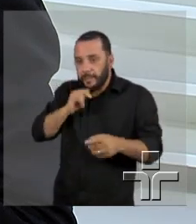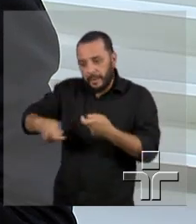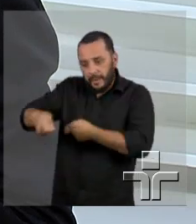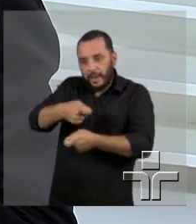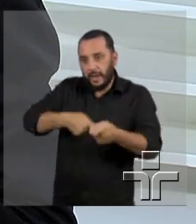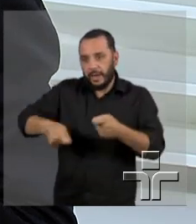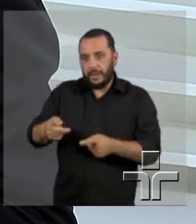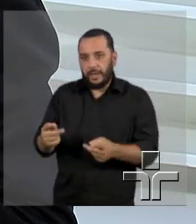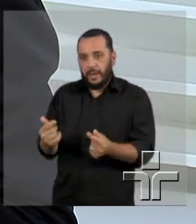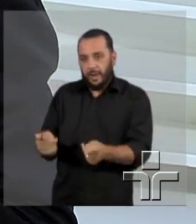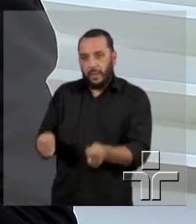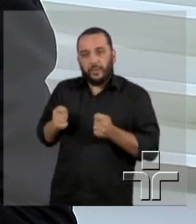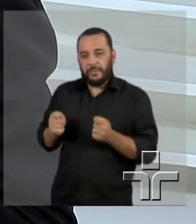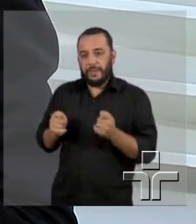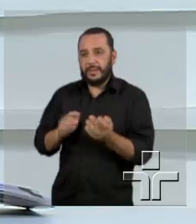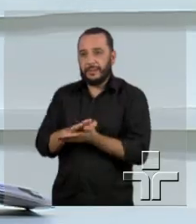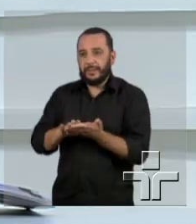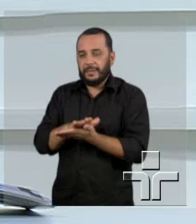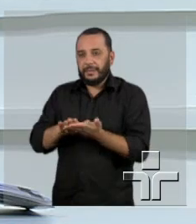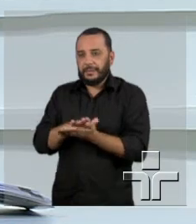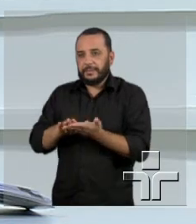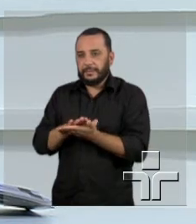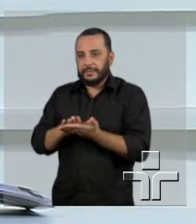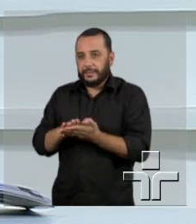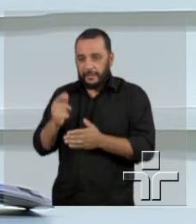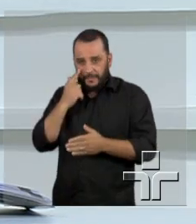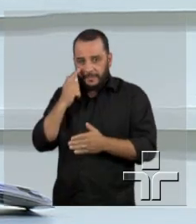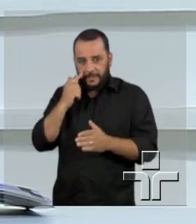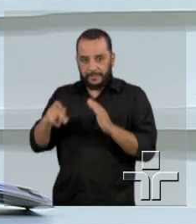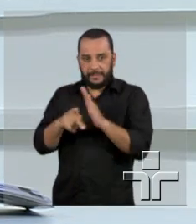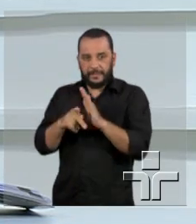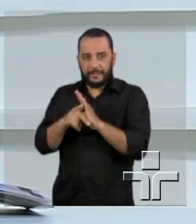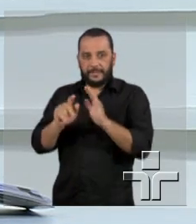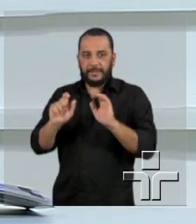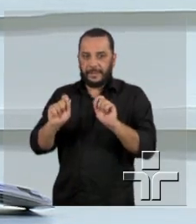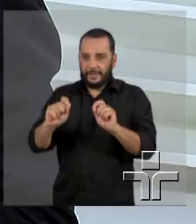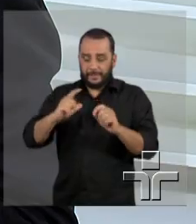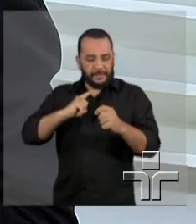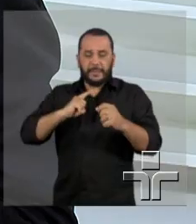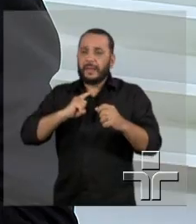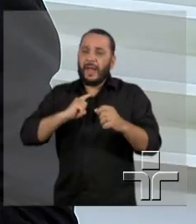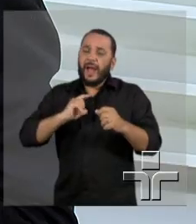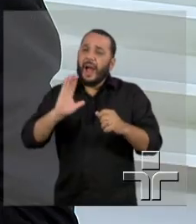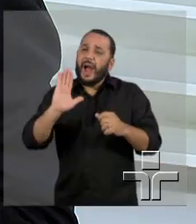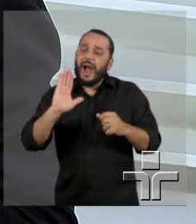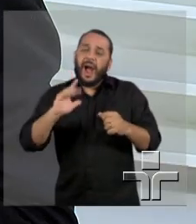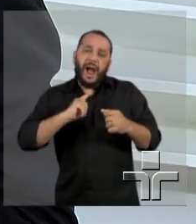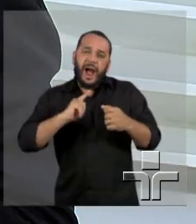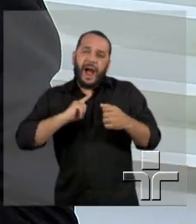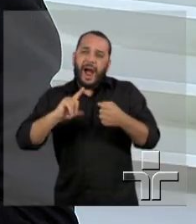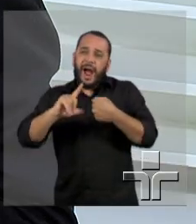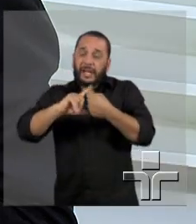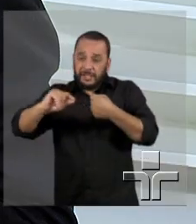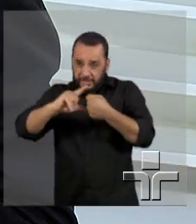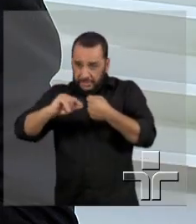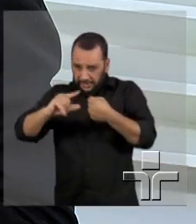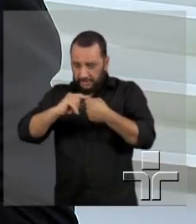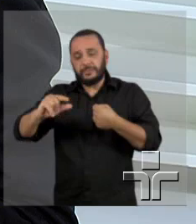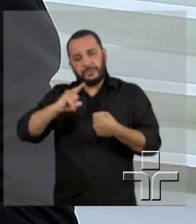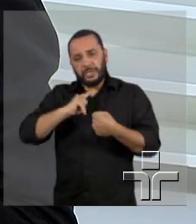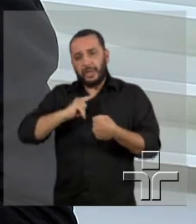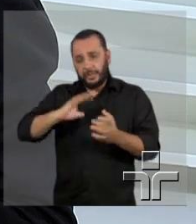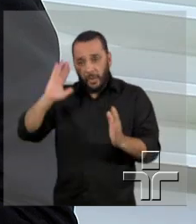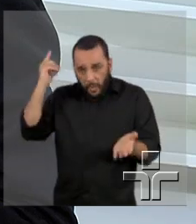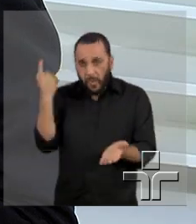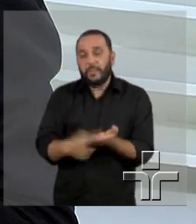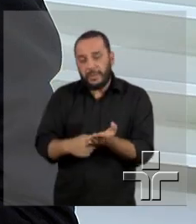uma economia social de mercado. É só ler o artigo 170. A economia está comprometida com a soberania nacional,